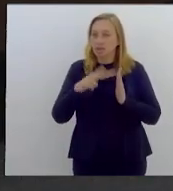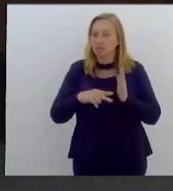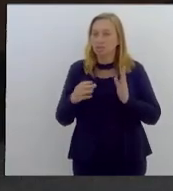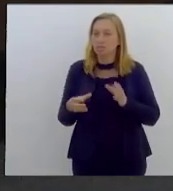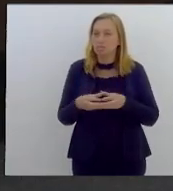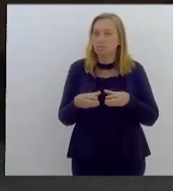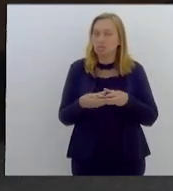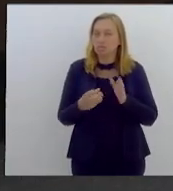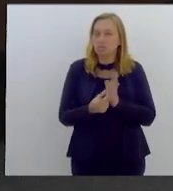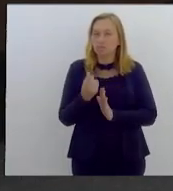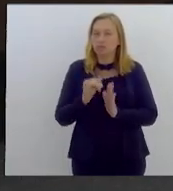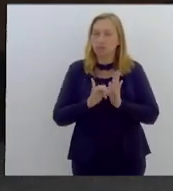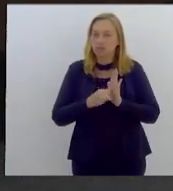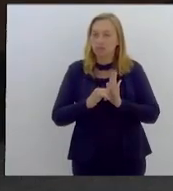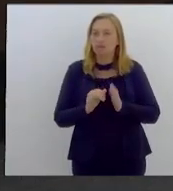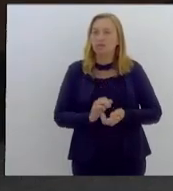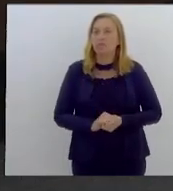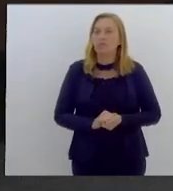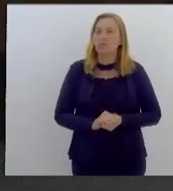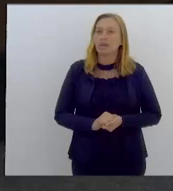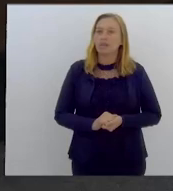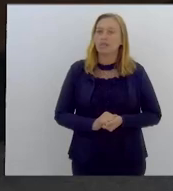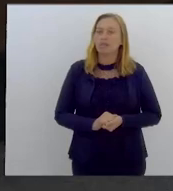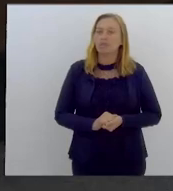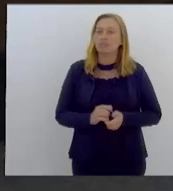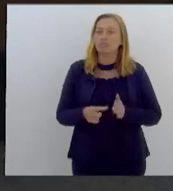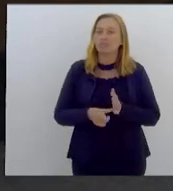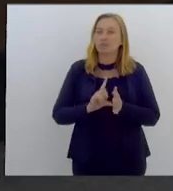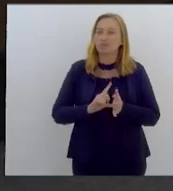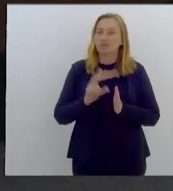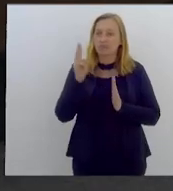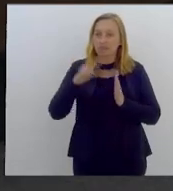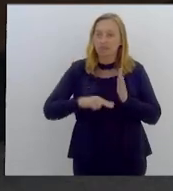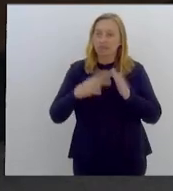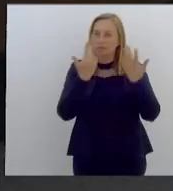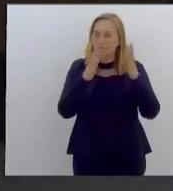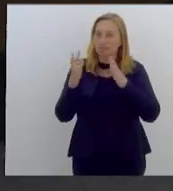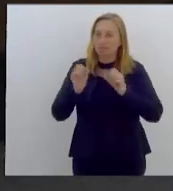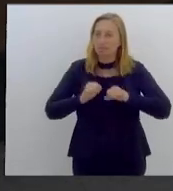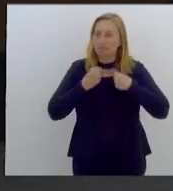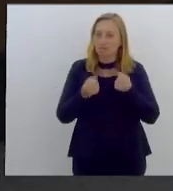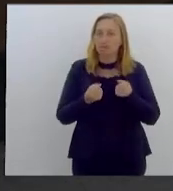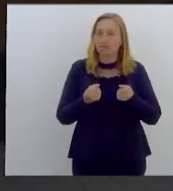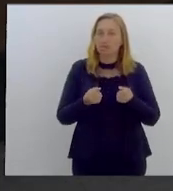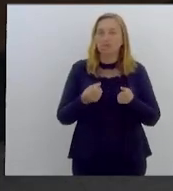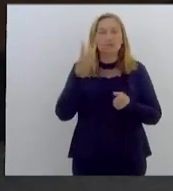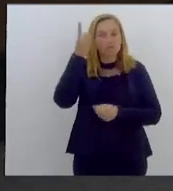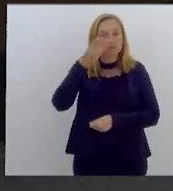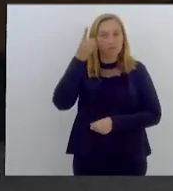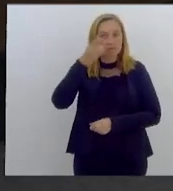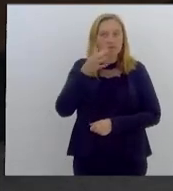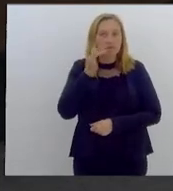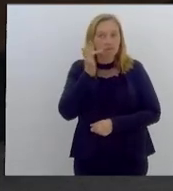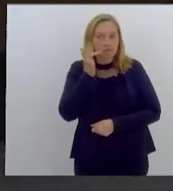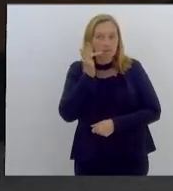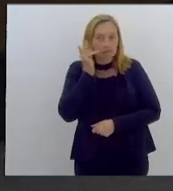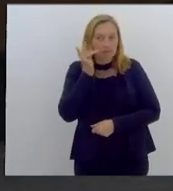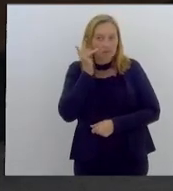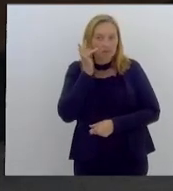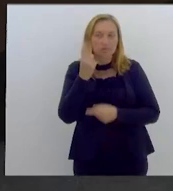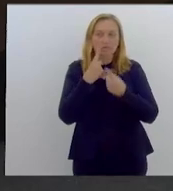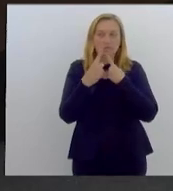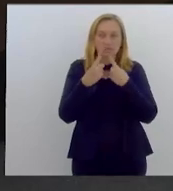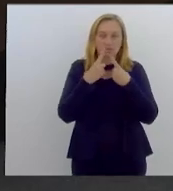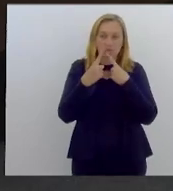Orçamento e Edital? Ok. Quero, antes de ler o edital, parabenizar o esforço do deputado Jorge Felipe pela capacidade de